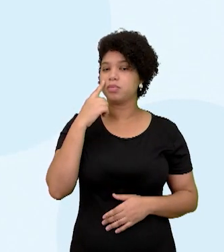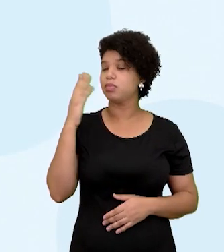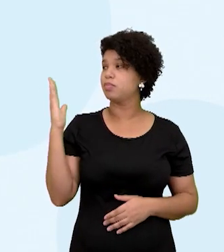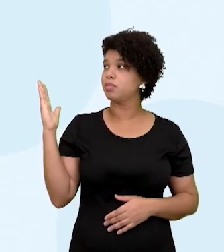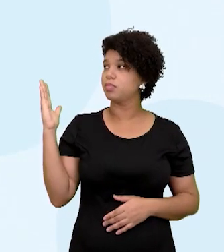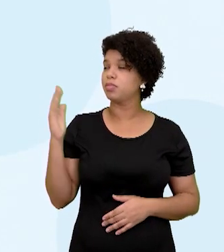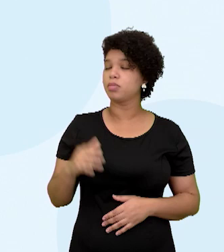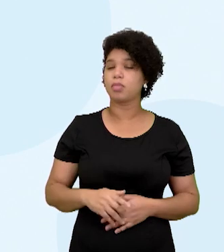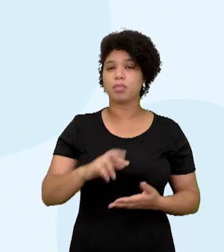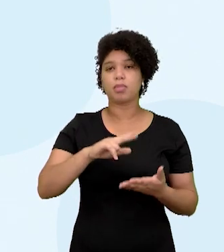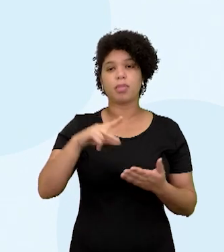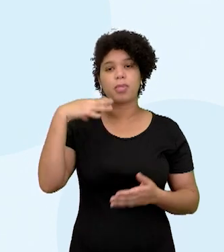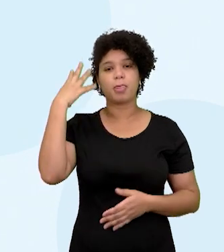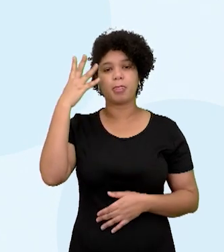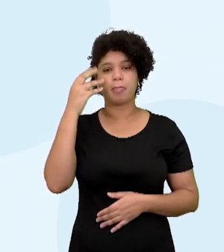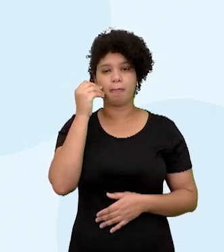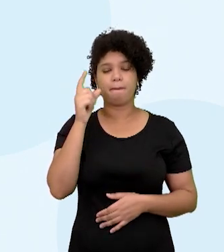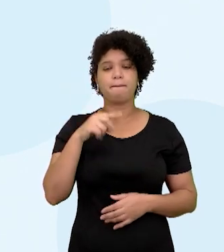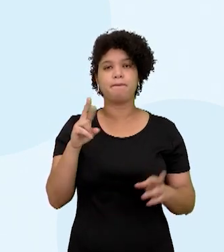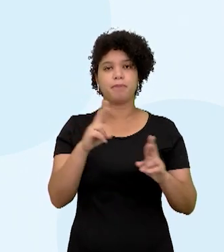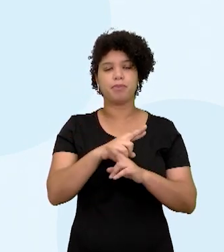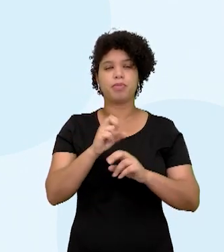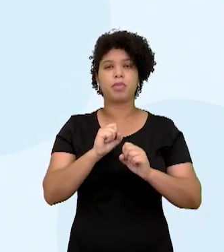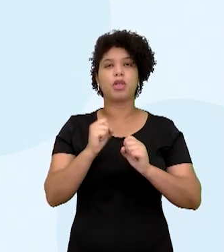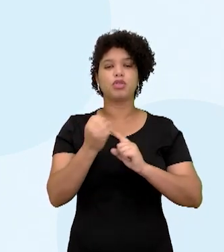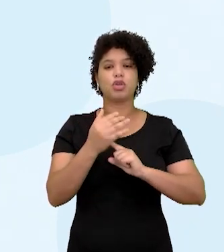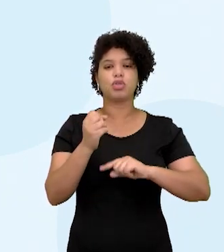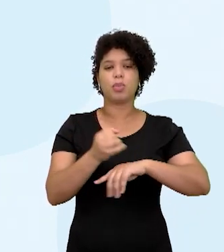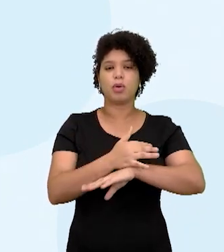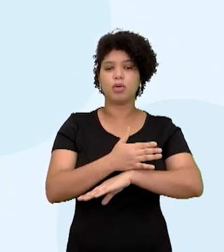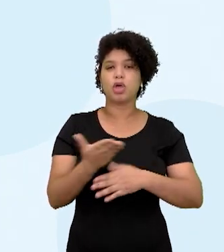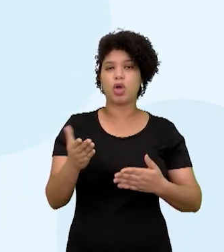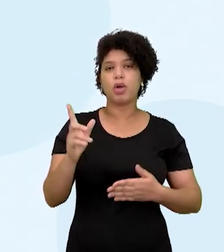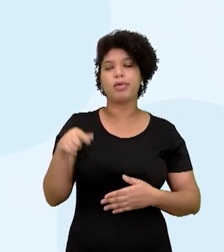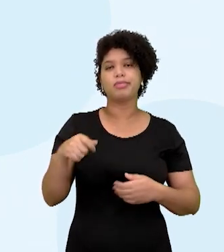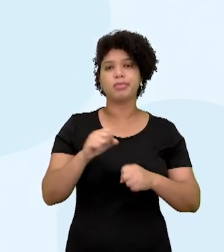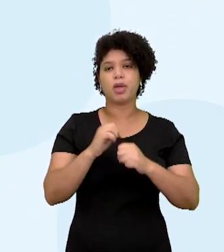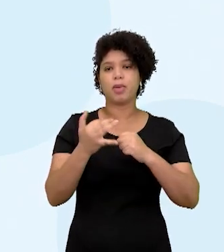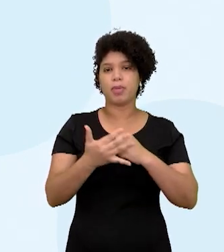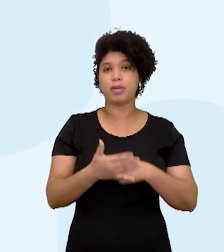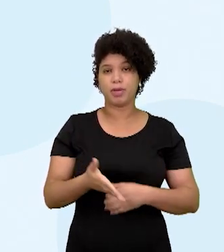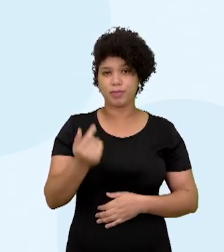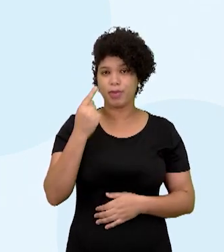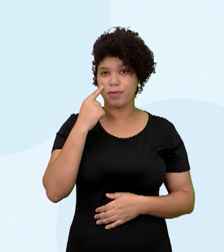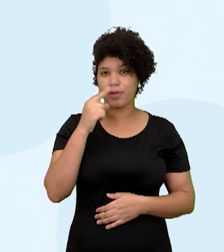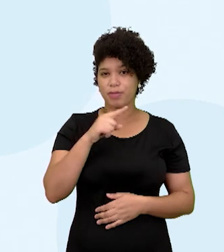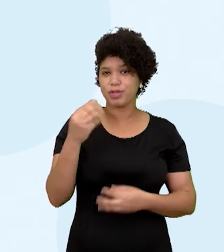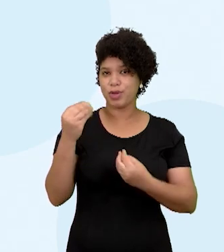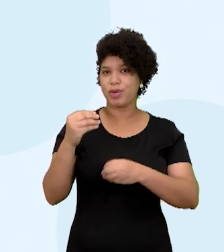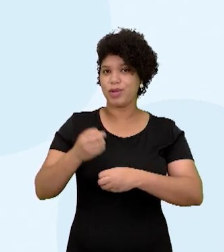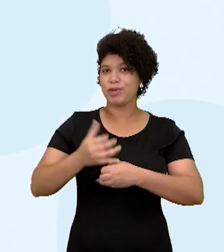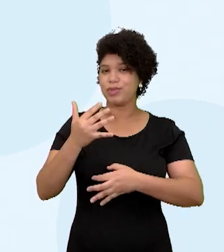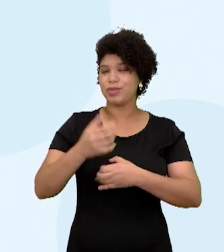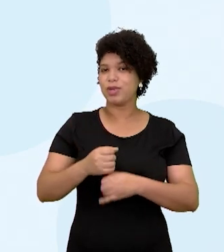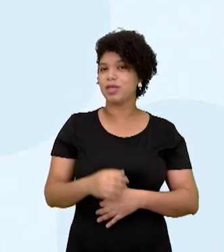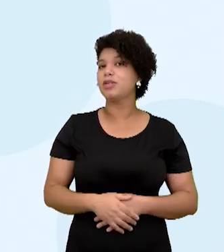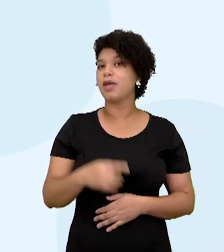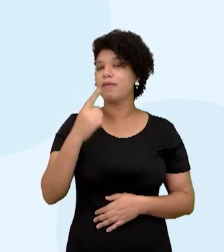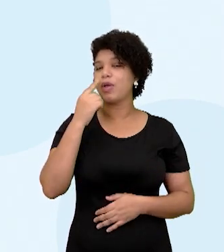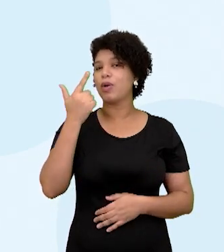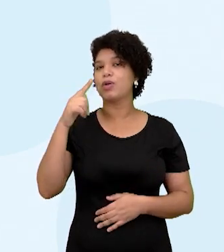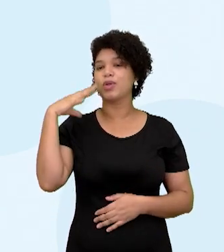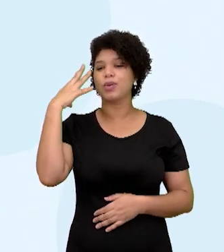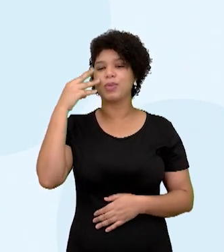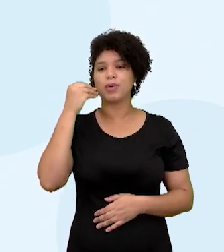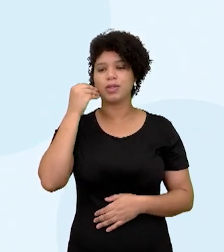Muitas outras competências também são necessárias nesse momento aí de isolamento. Vamos ver se alguém consegue aí falar mais uma. Vamos